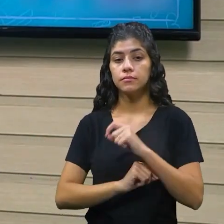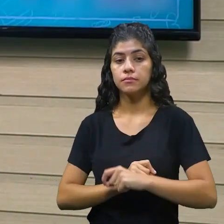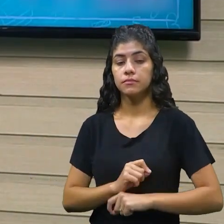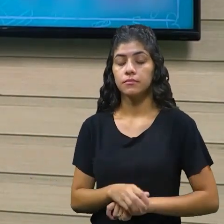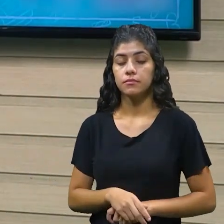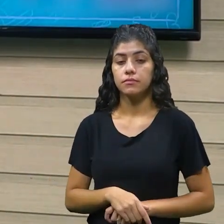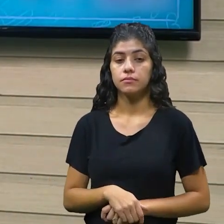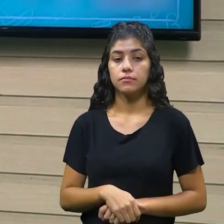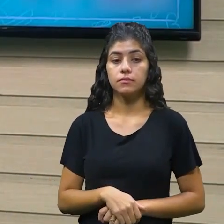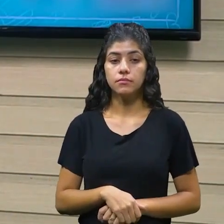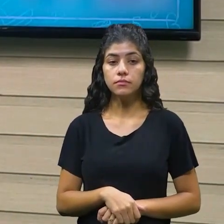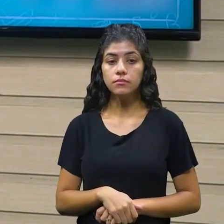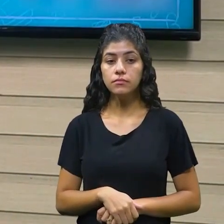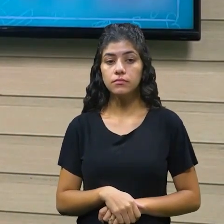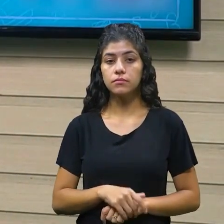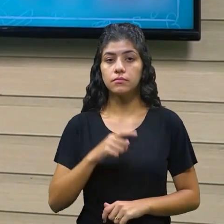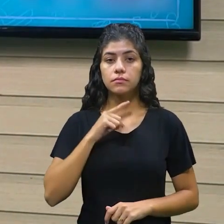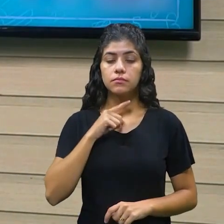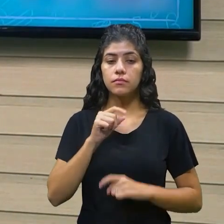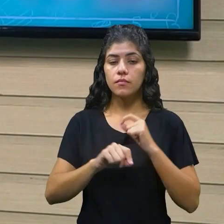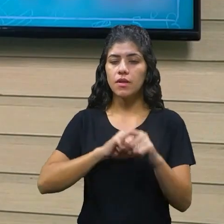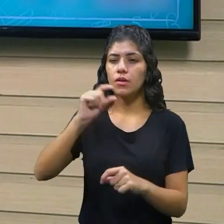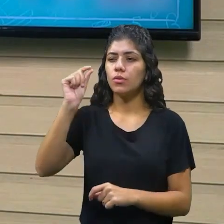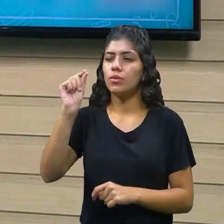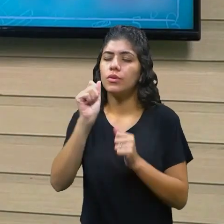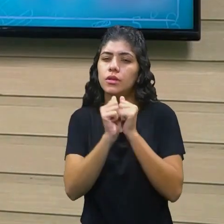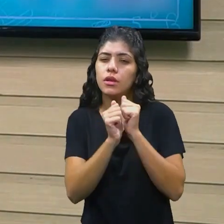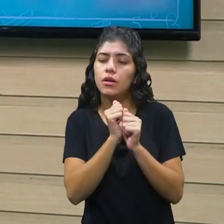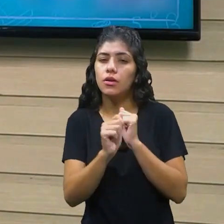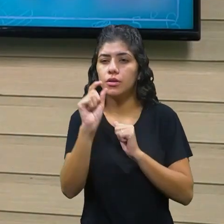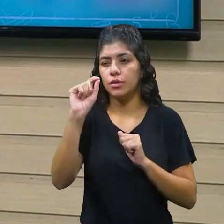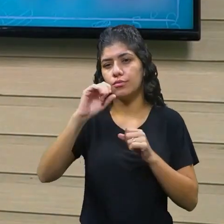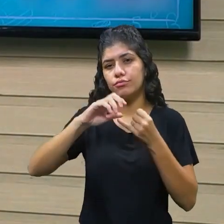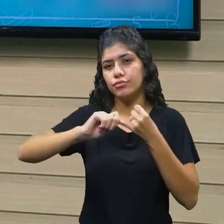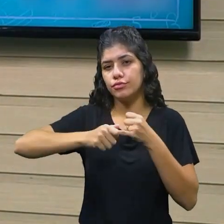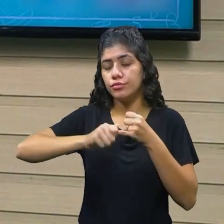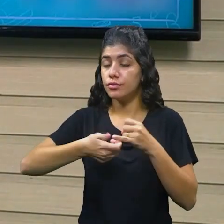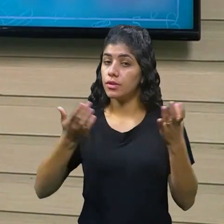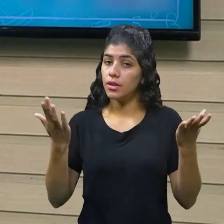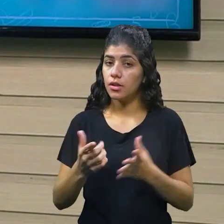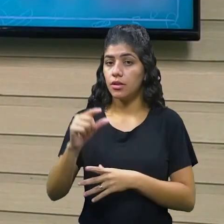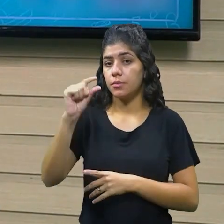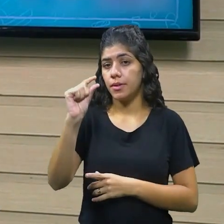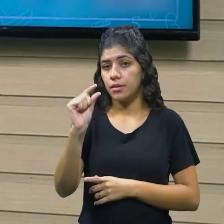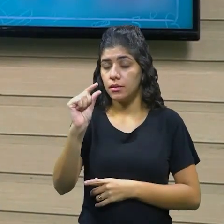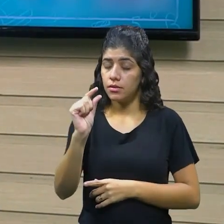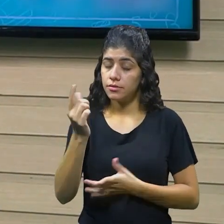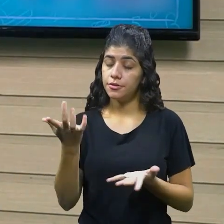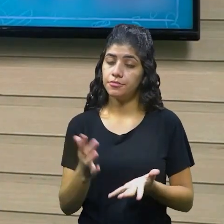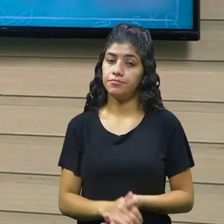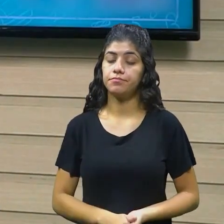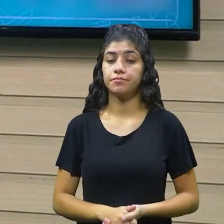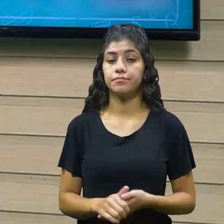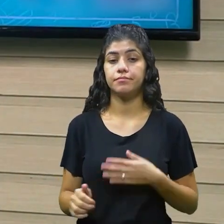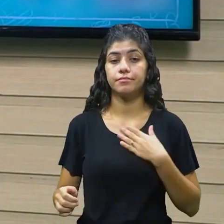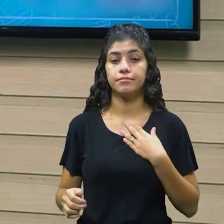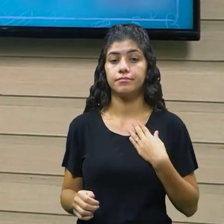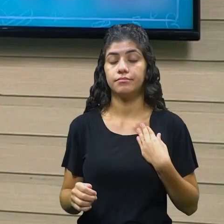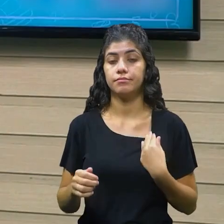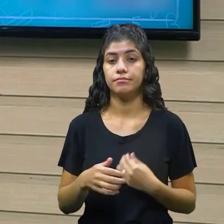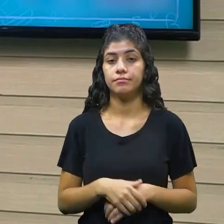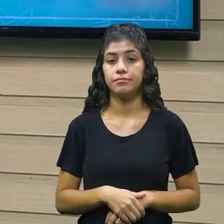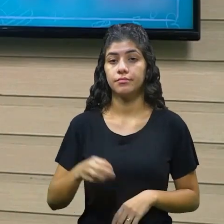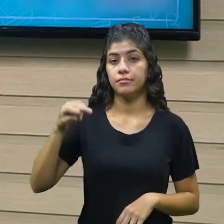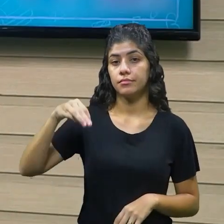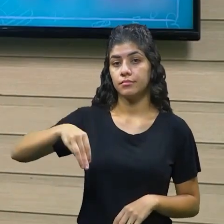ali dentro dessa sala um carocinho de arroz, um carocinho de feijão, então ele deixa de ser um corpo extenso e passa a ser